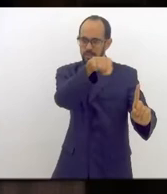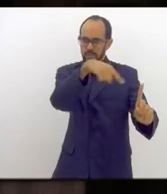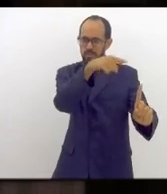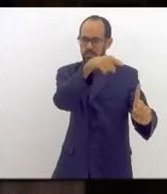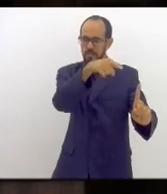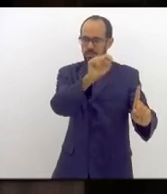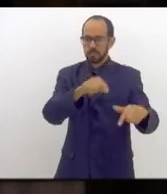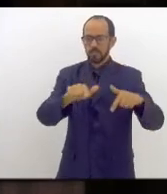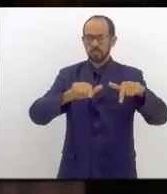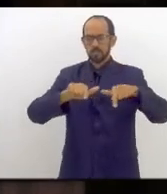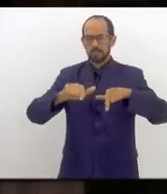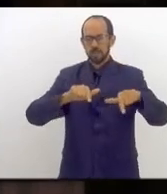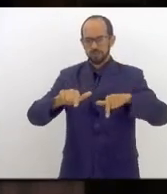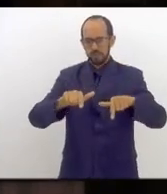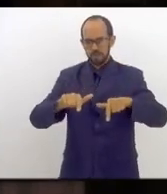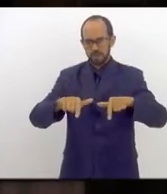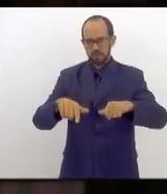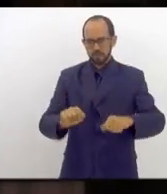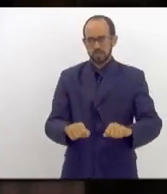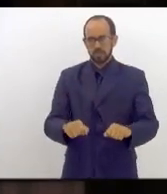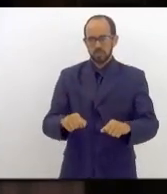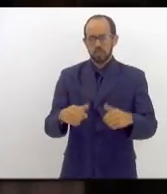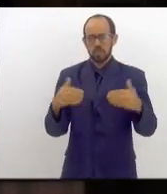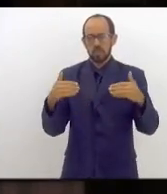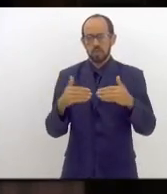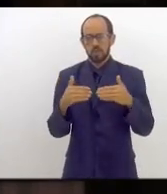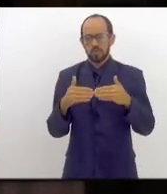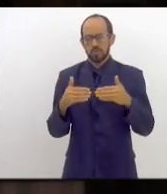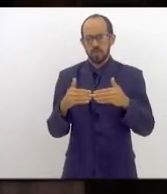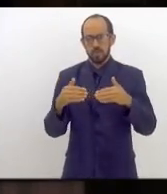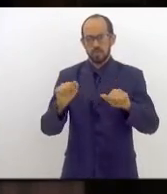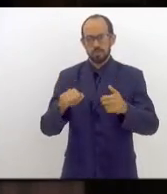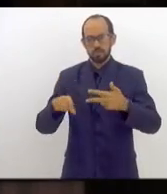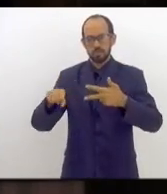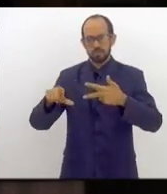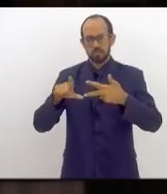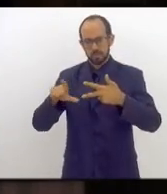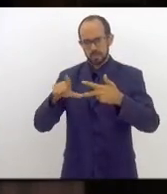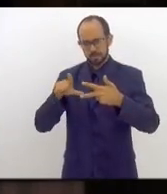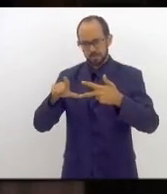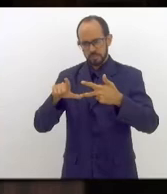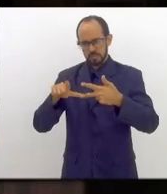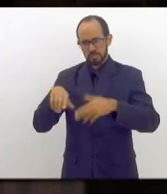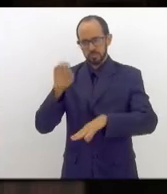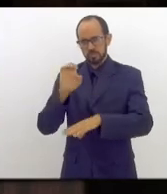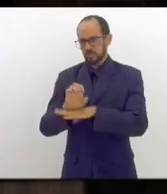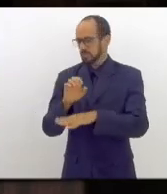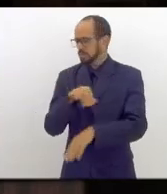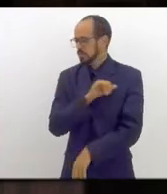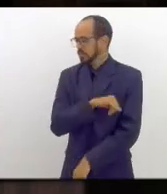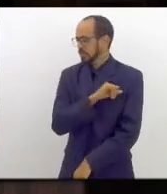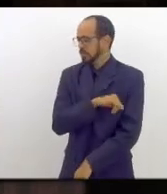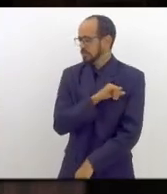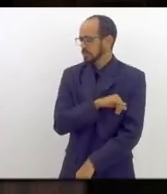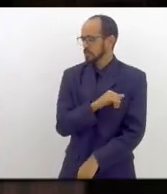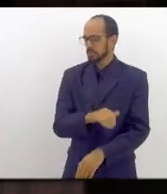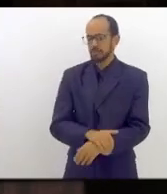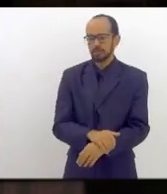prestação jurisdicional diante do Poder Legislativo do Estado do Rio de Janeiro